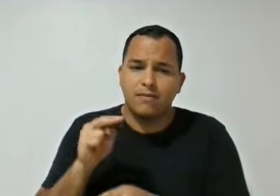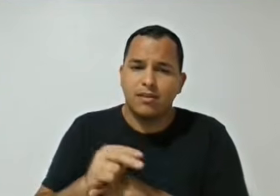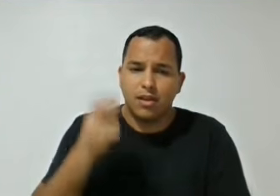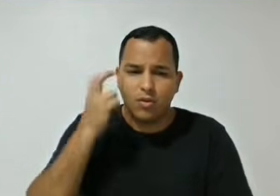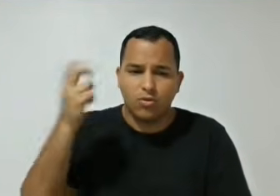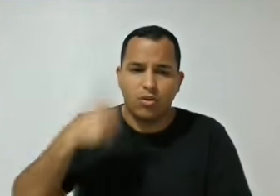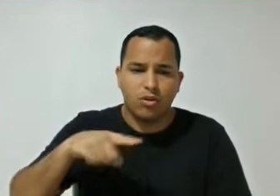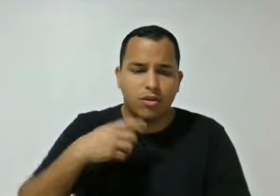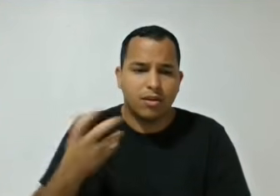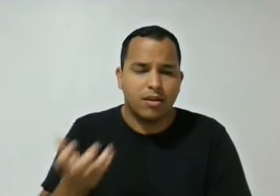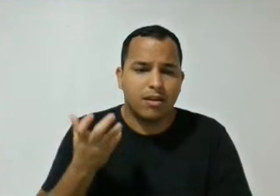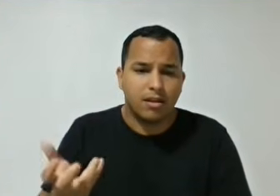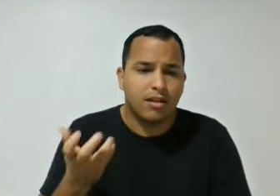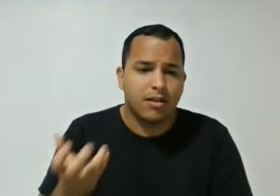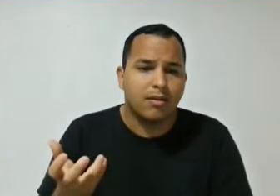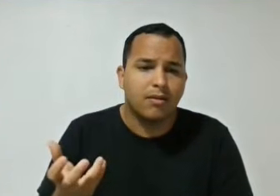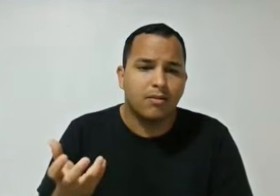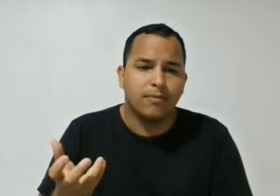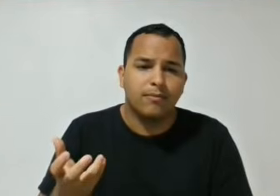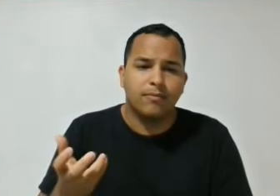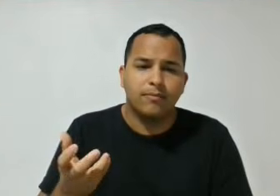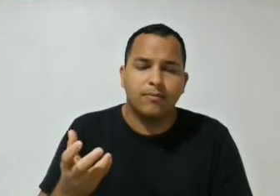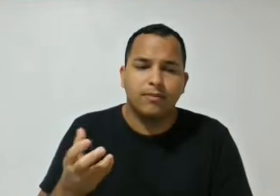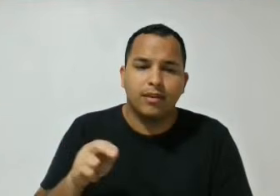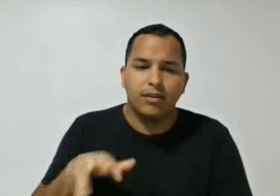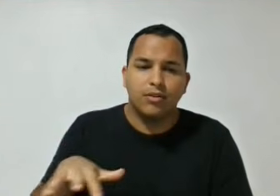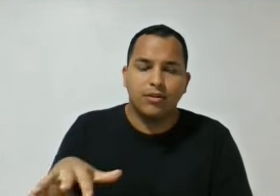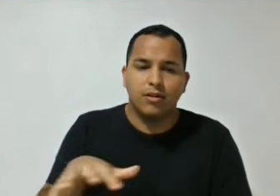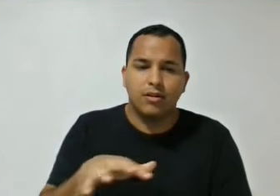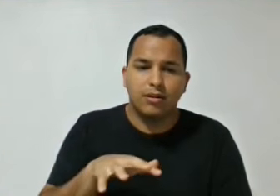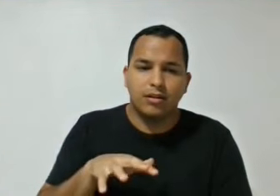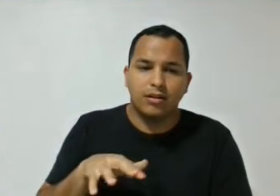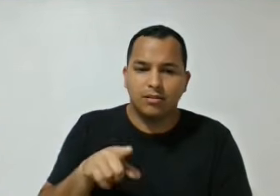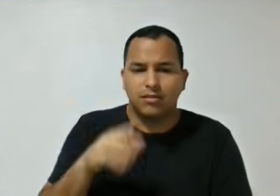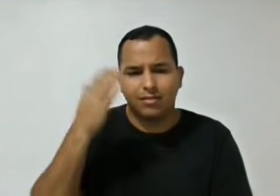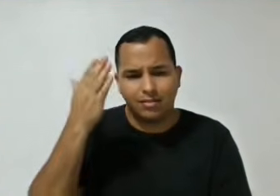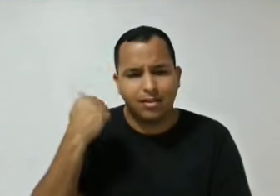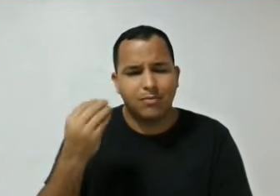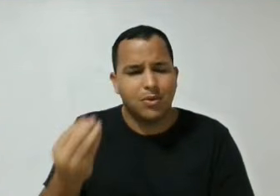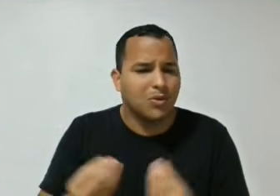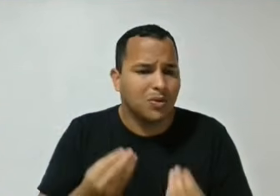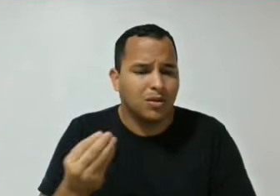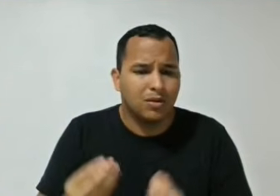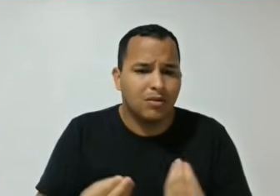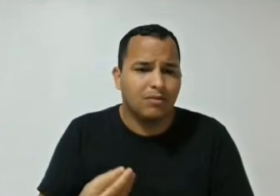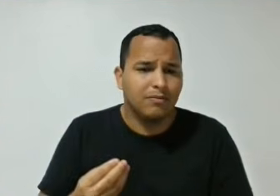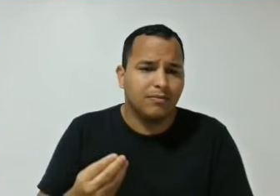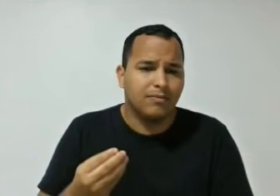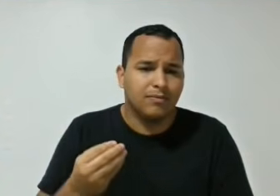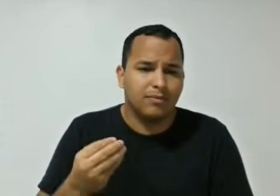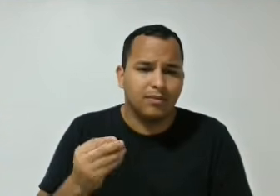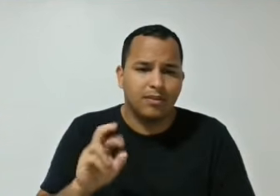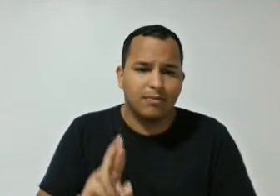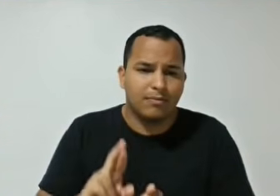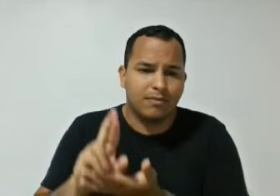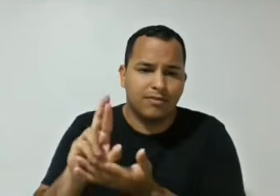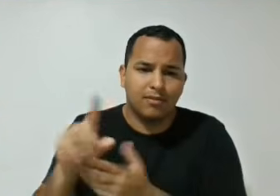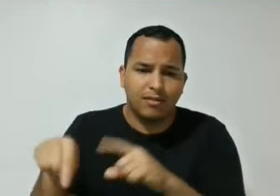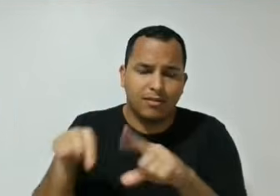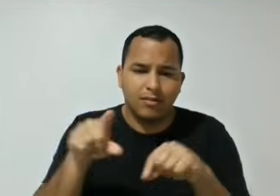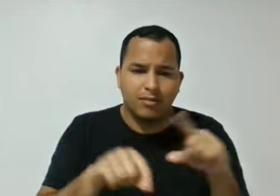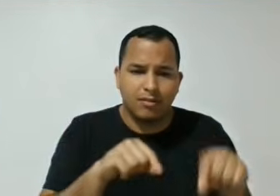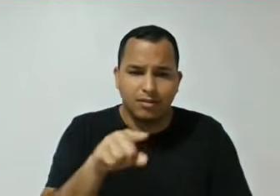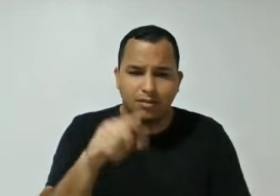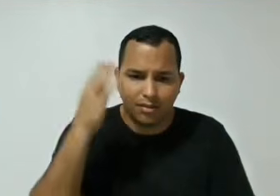ficou do jeito que está. A regional, você sabe como é que está sendo a eleição dos representantes do regional, da representação